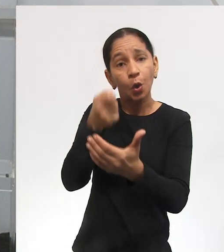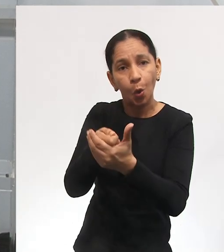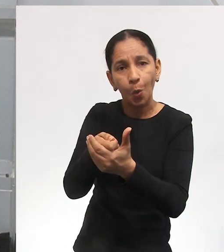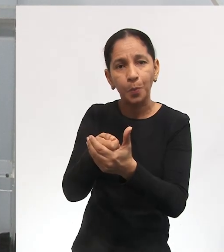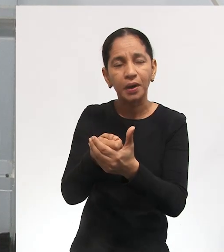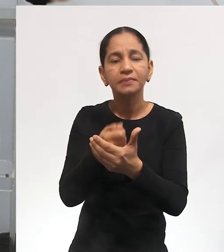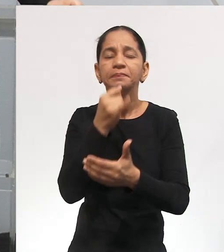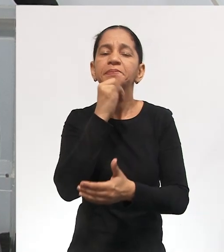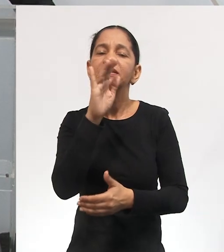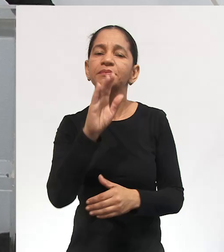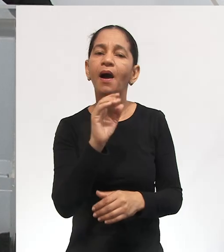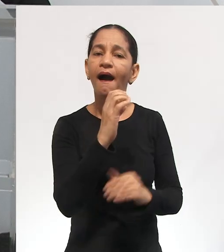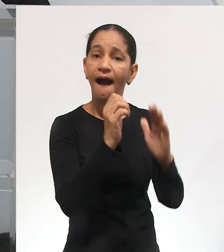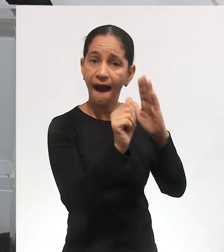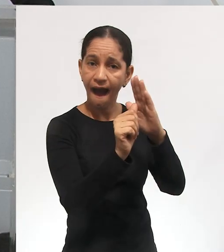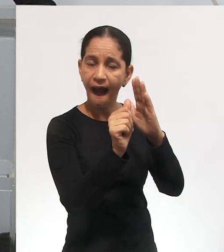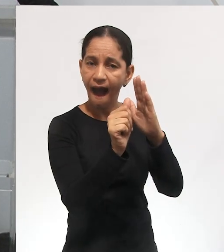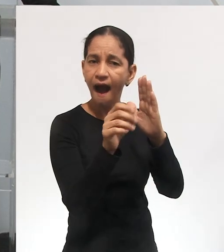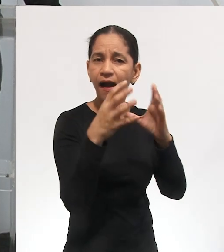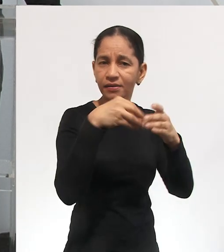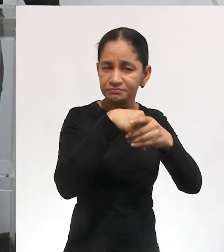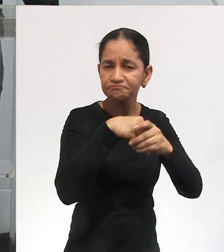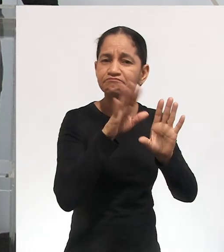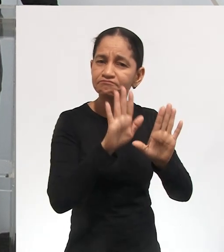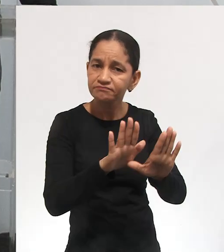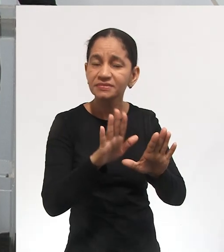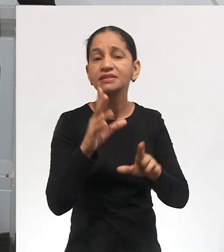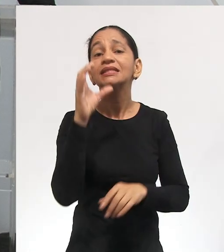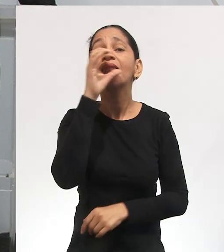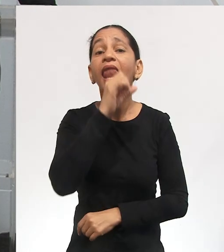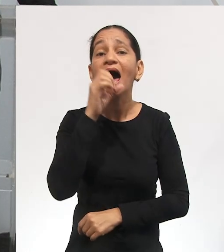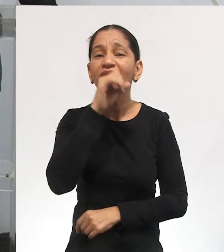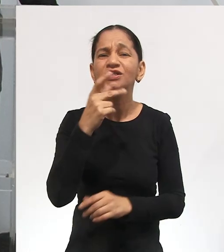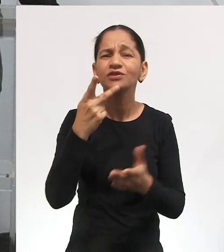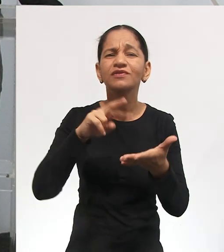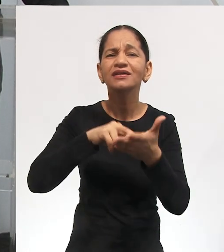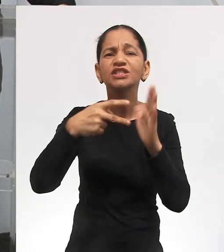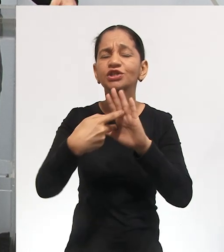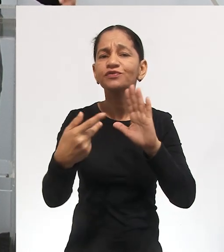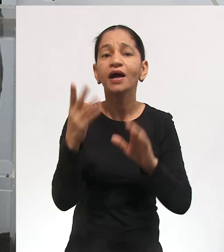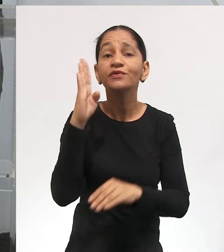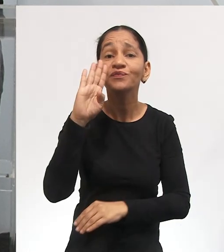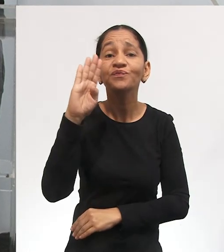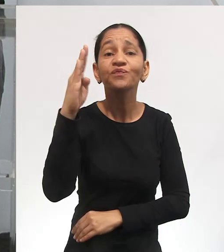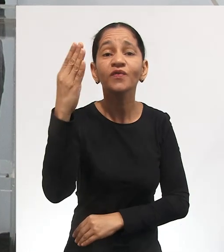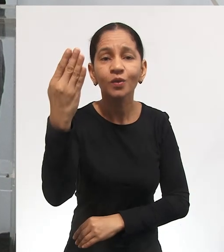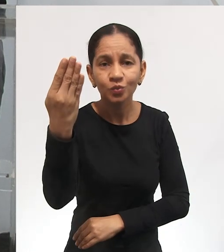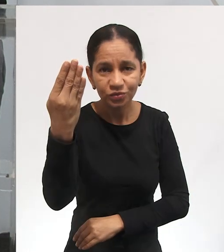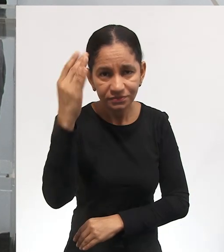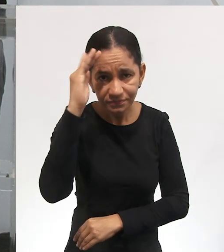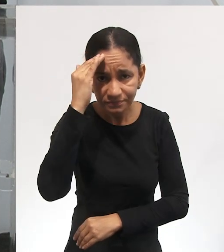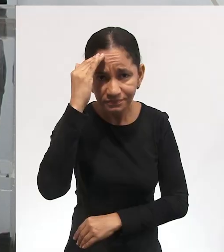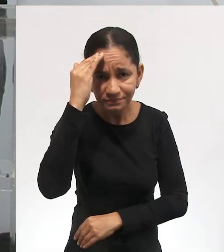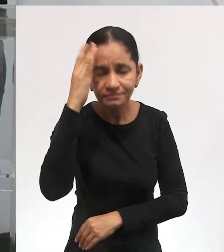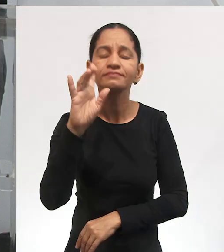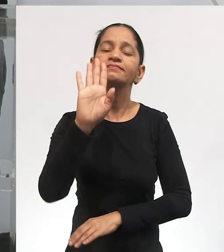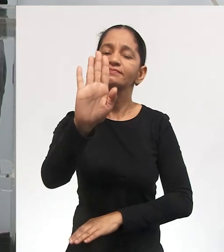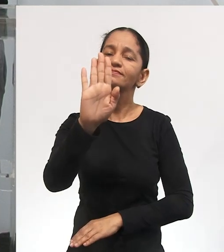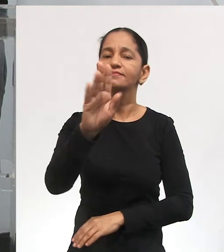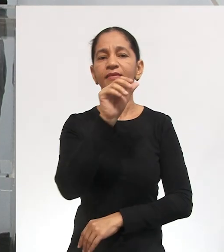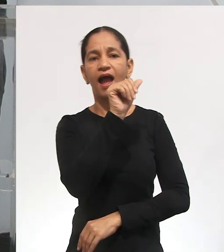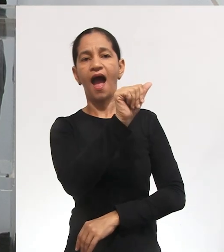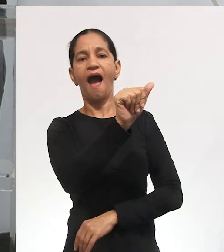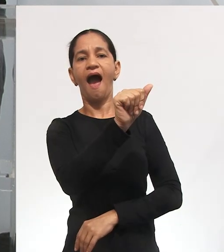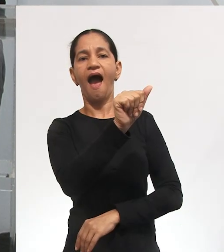B. Isso é o que ocorre, por exemplo, naquelas empresas laranja, em que eu tenho uma empresa que assume